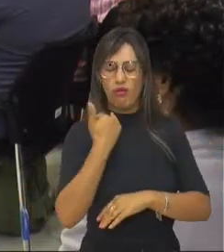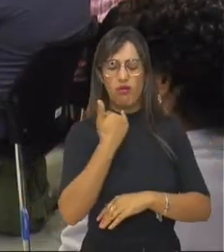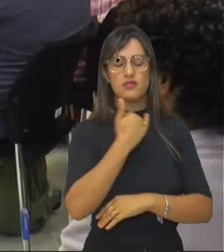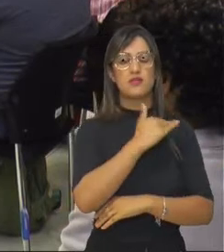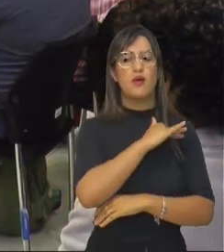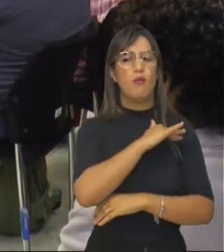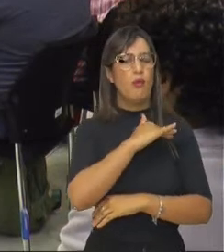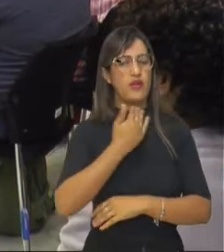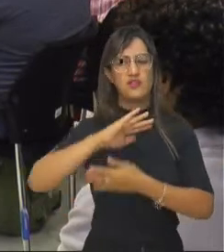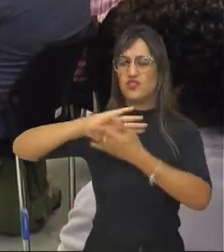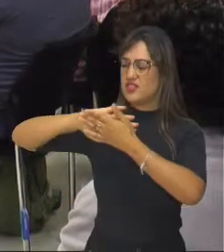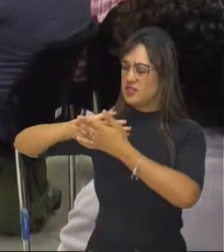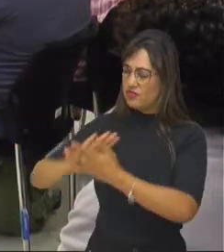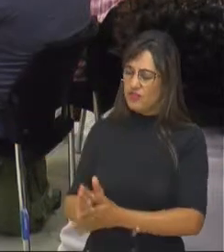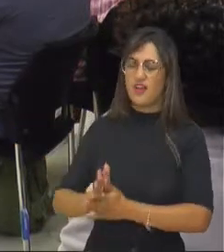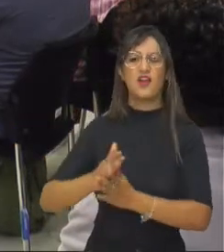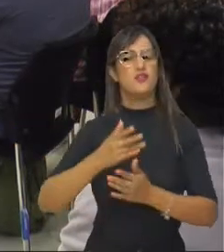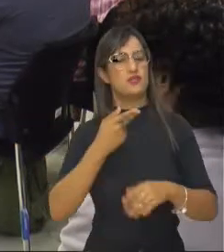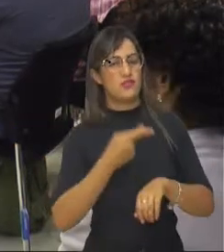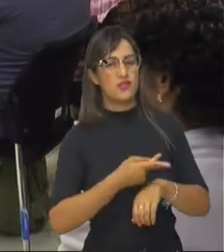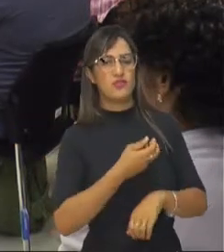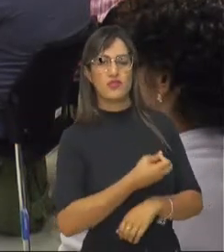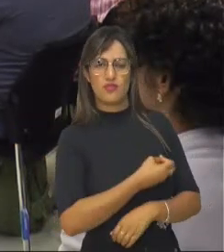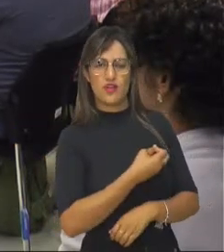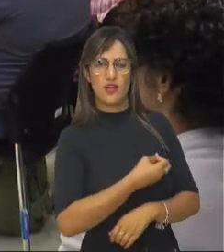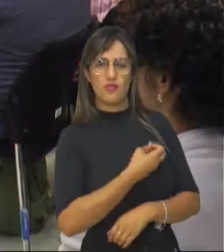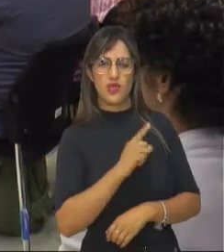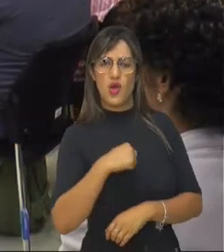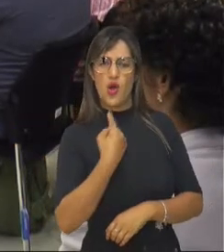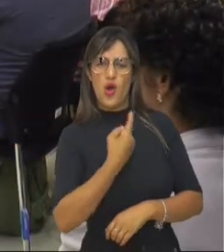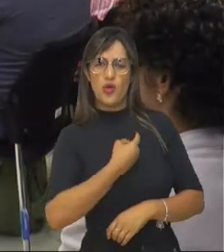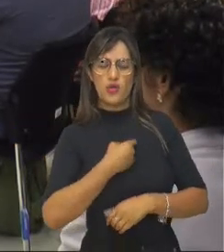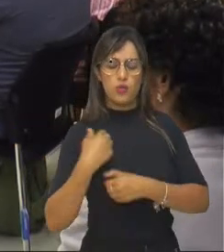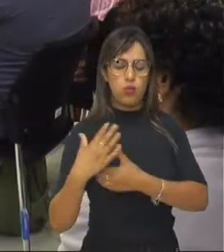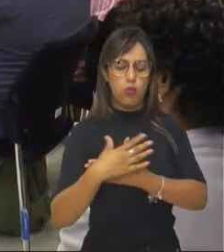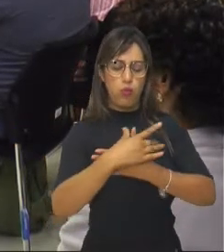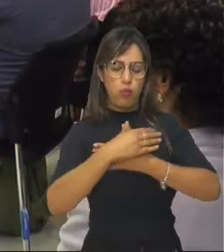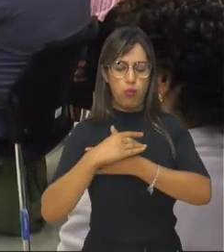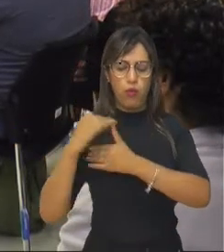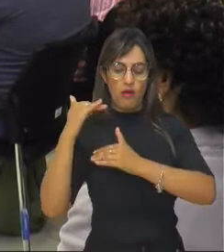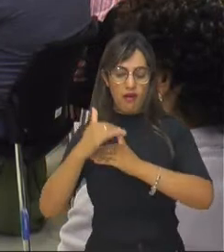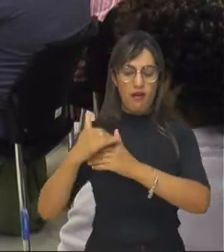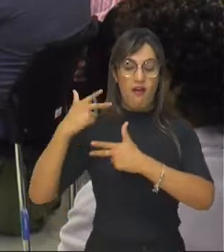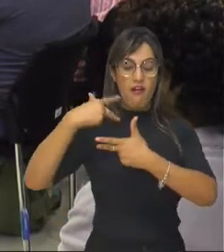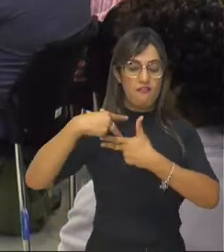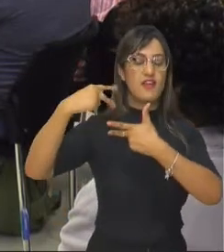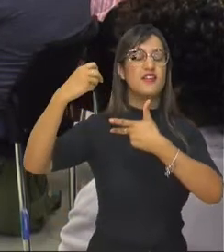morridos, desfeitos, feitos vidros, nós voaremos ao infinito e seremos o quê?